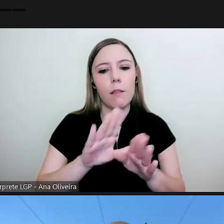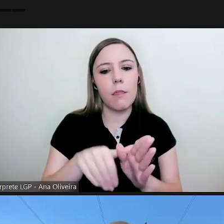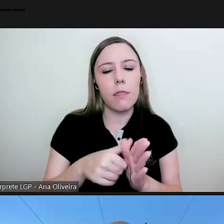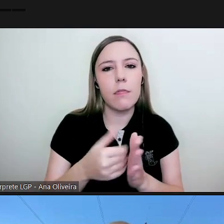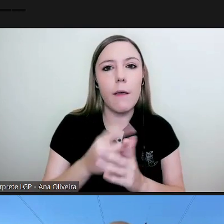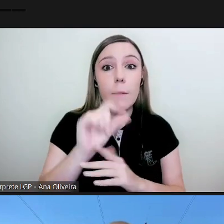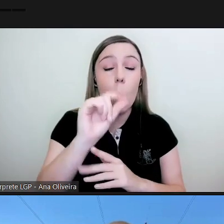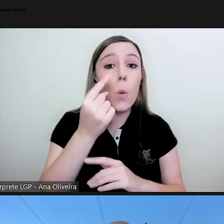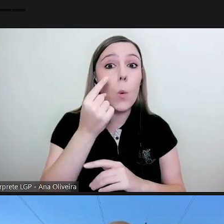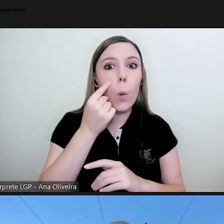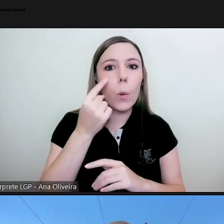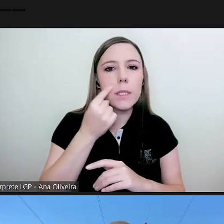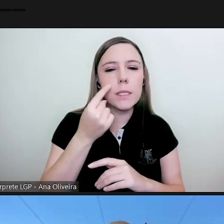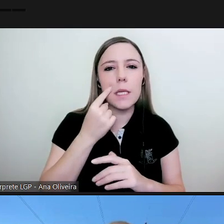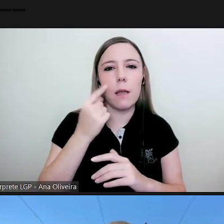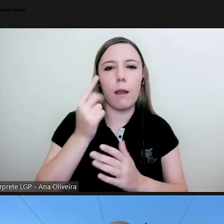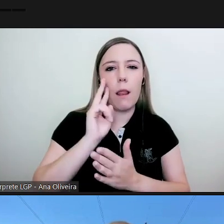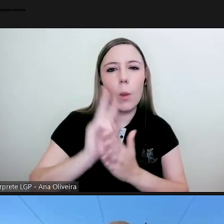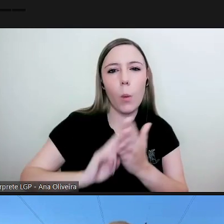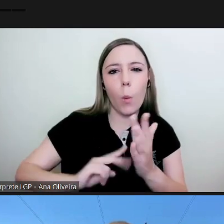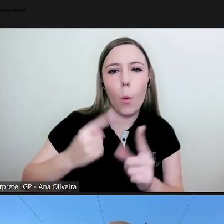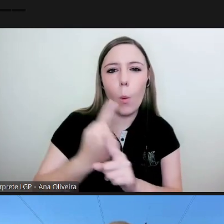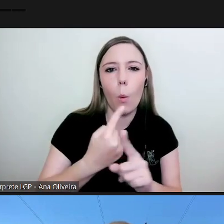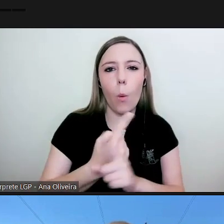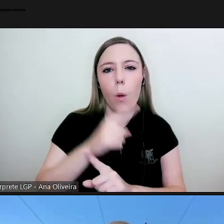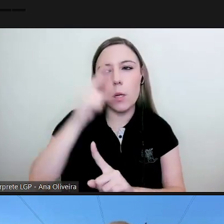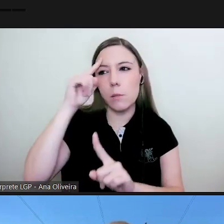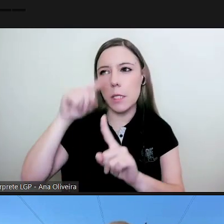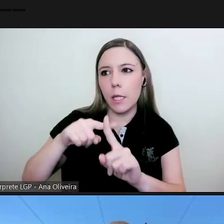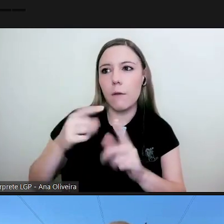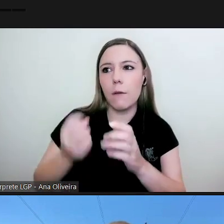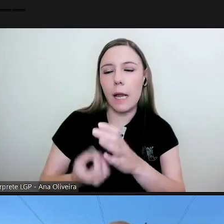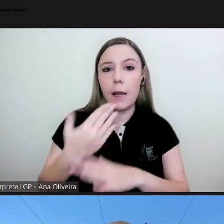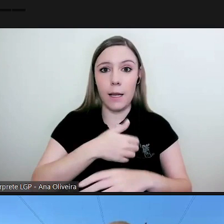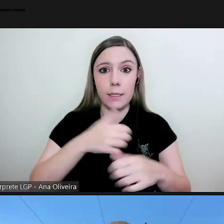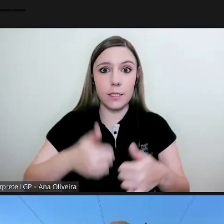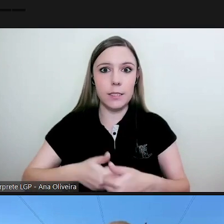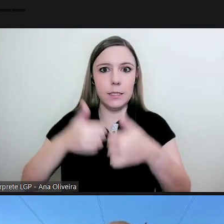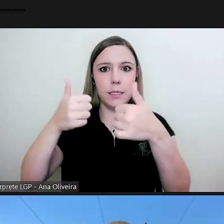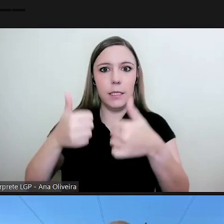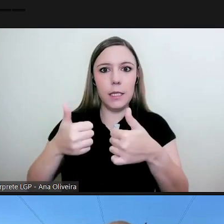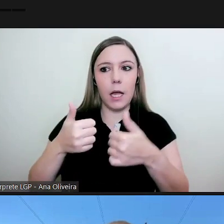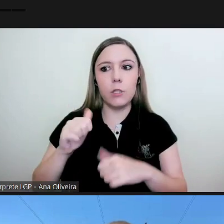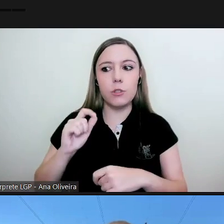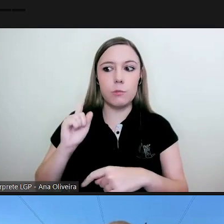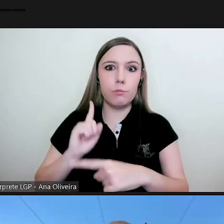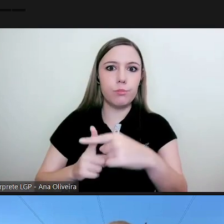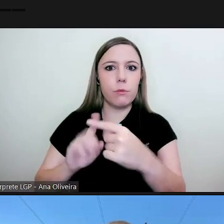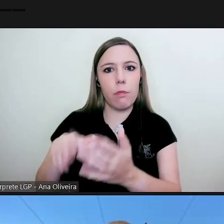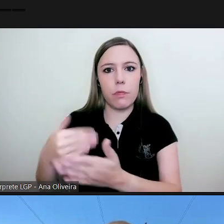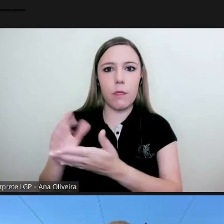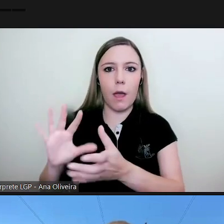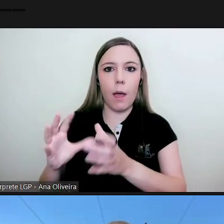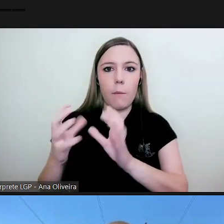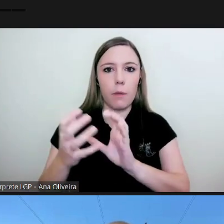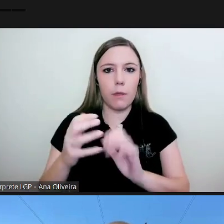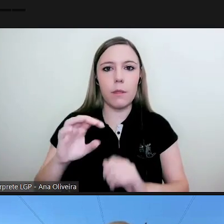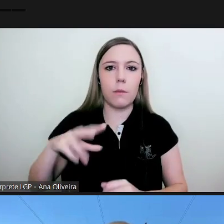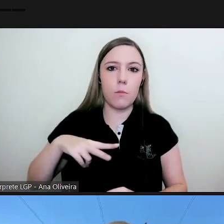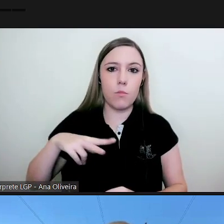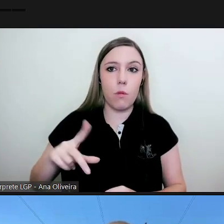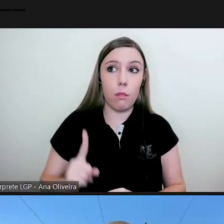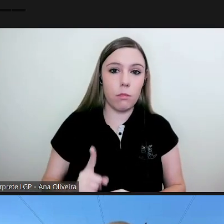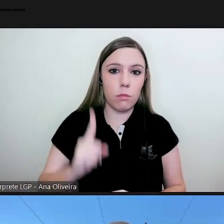arte da implementação das cidades sustentáveis no norte do país, tenho todo o interesse